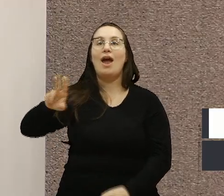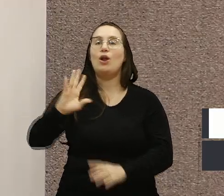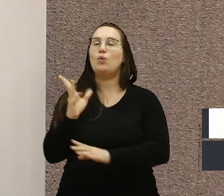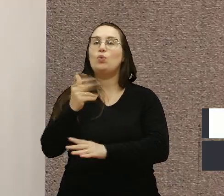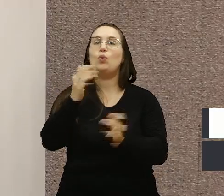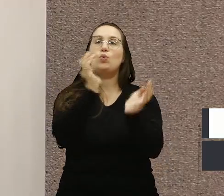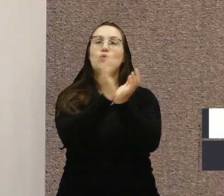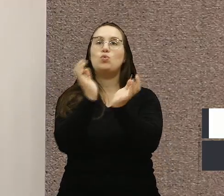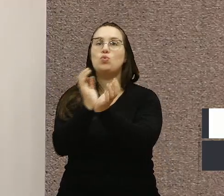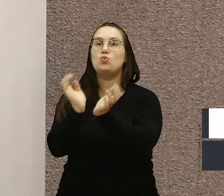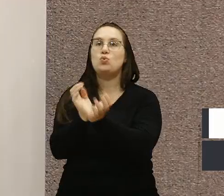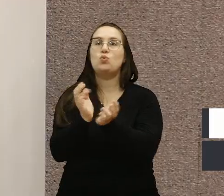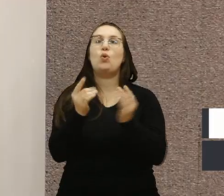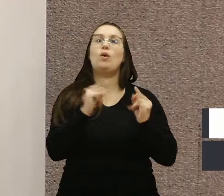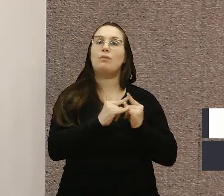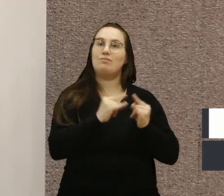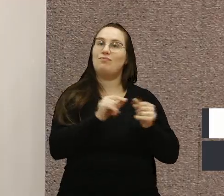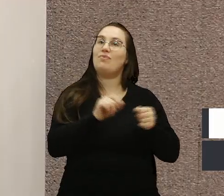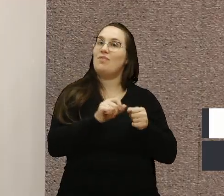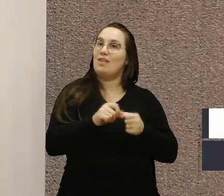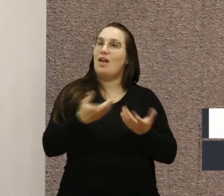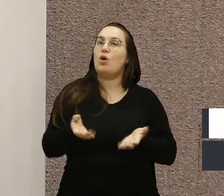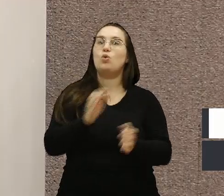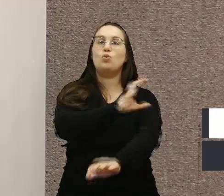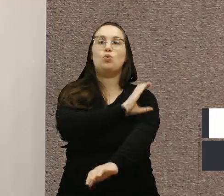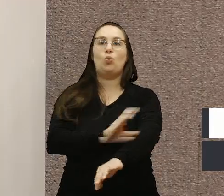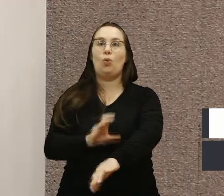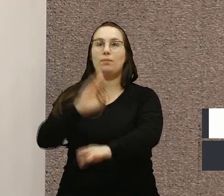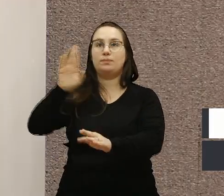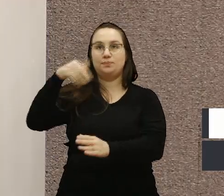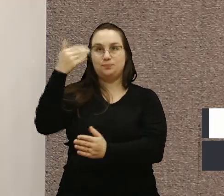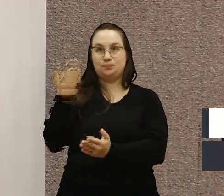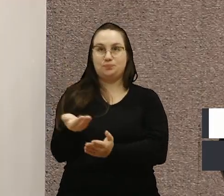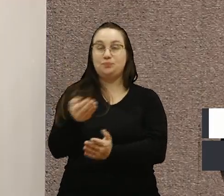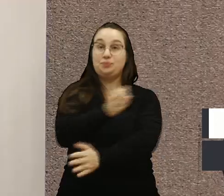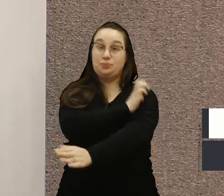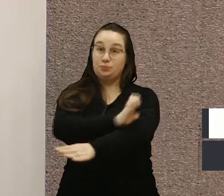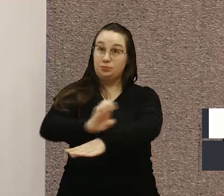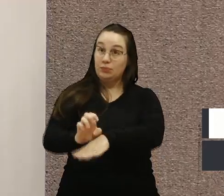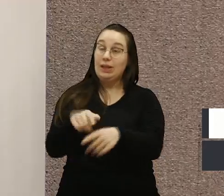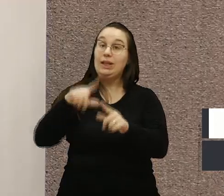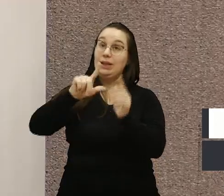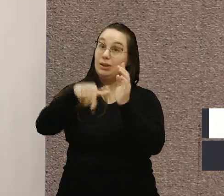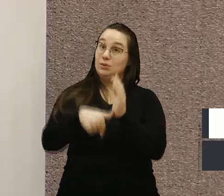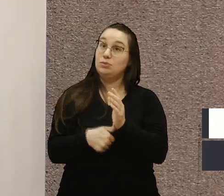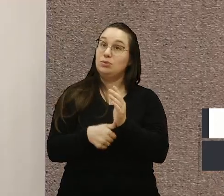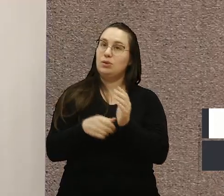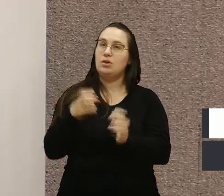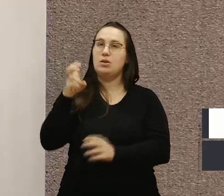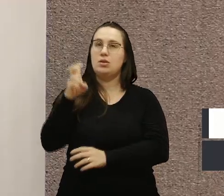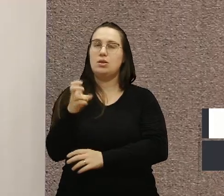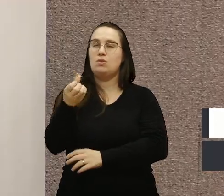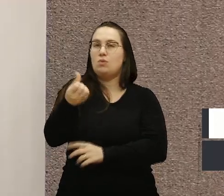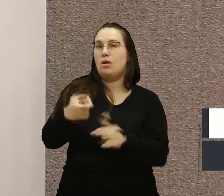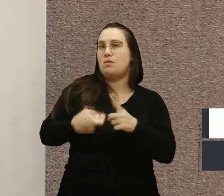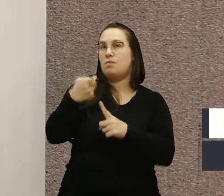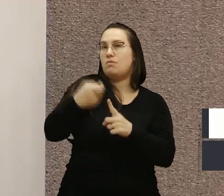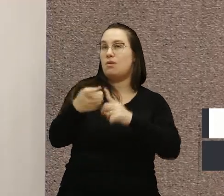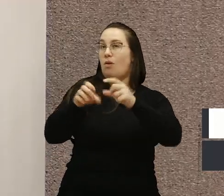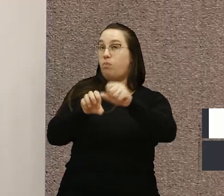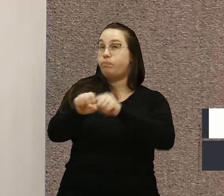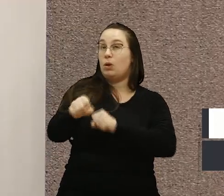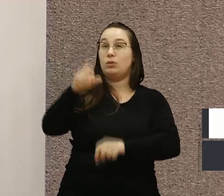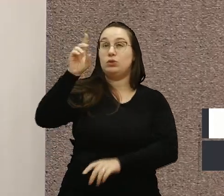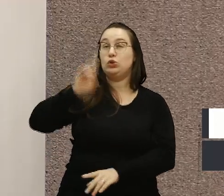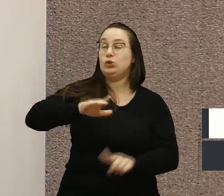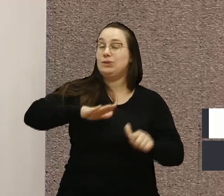colegas adesguianos. Durante o curso nós somos referenciados como estagiários, e após os 5 ou 6 meses de formação intensiva que nós temos